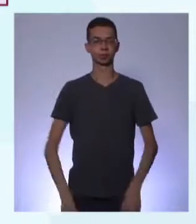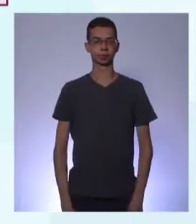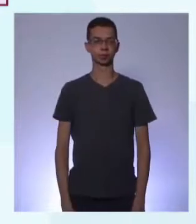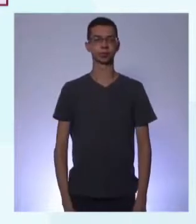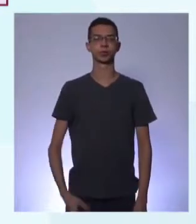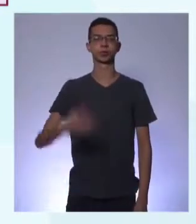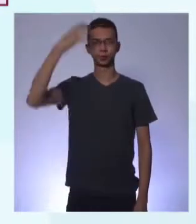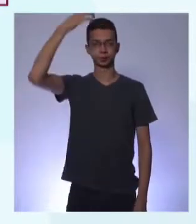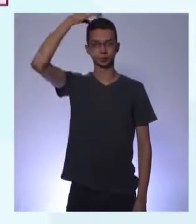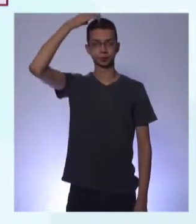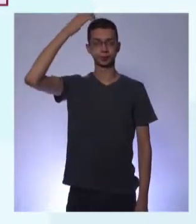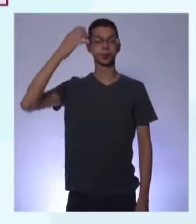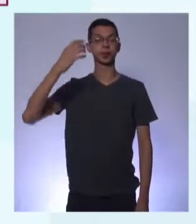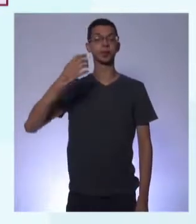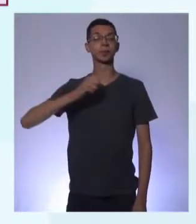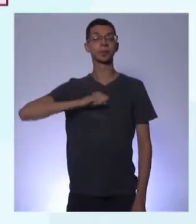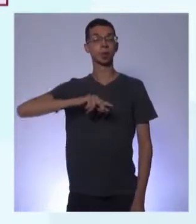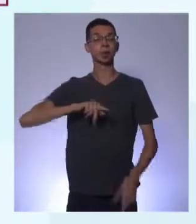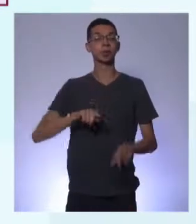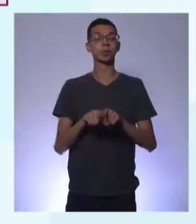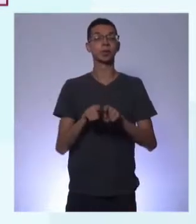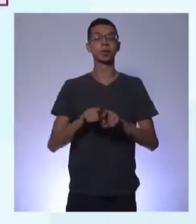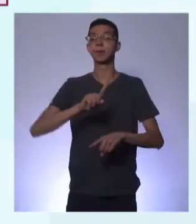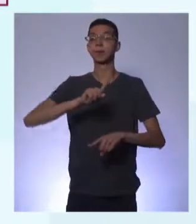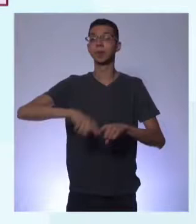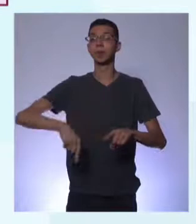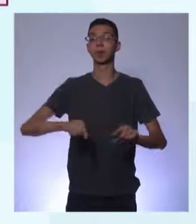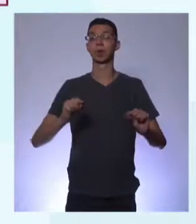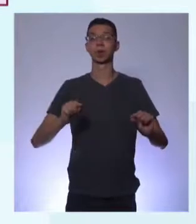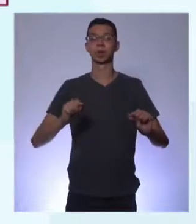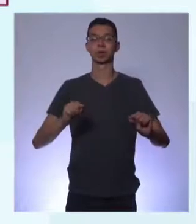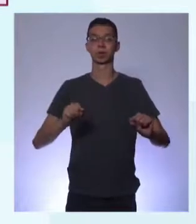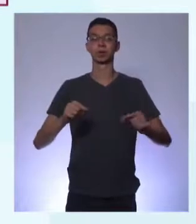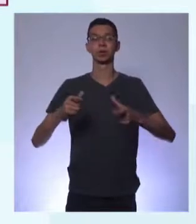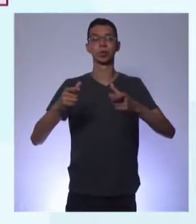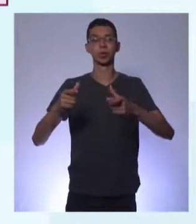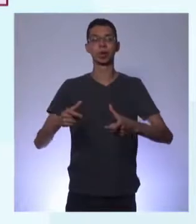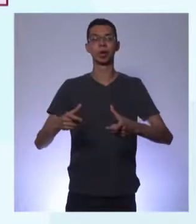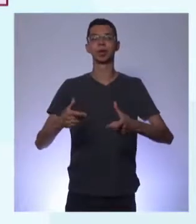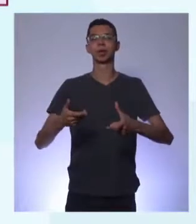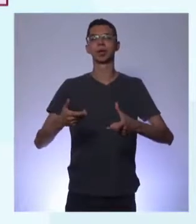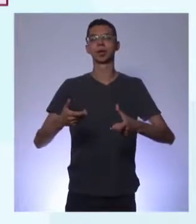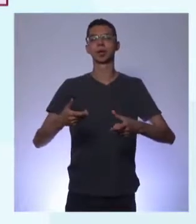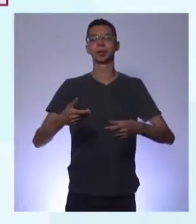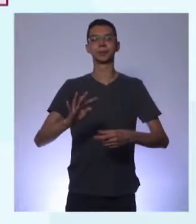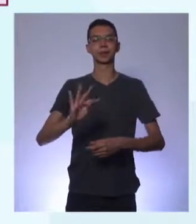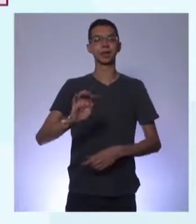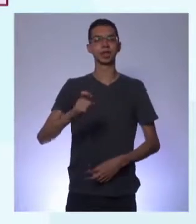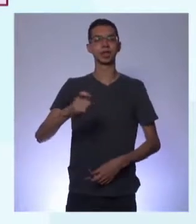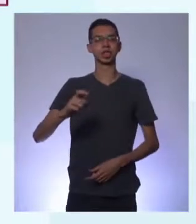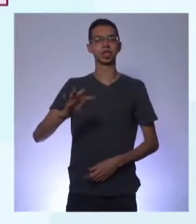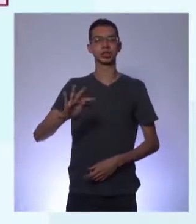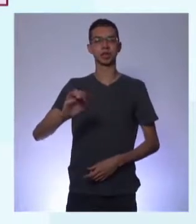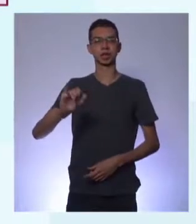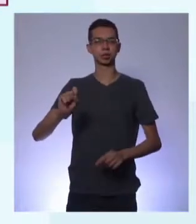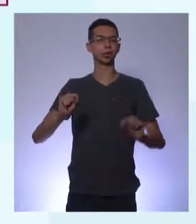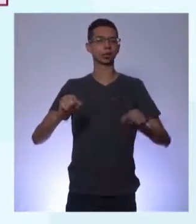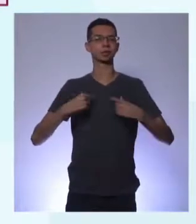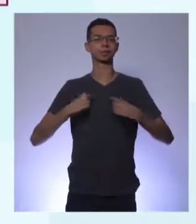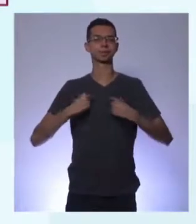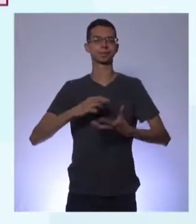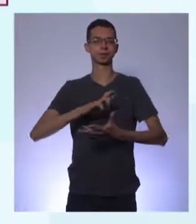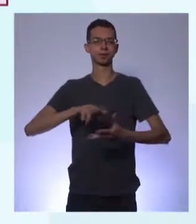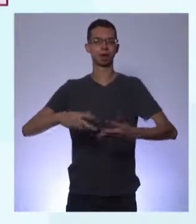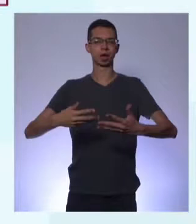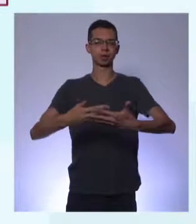também a proibição de manufatura têxteis na colônia a partir de 1785,